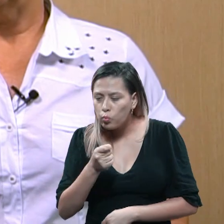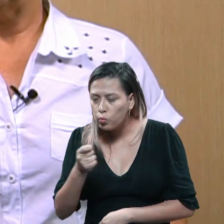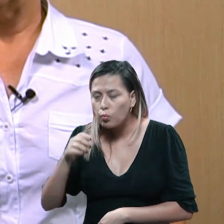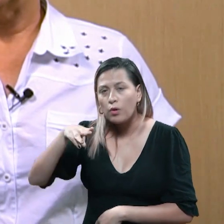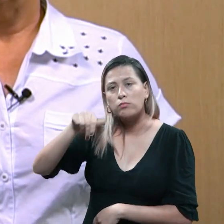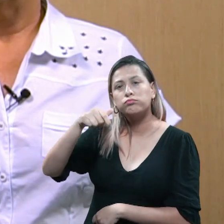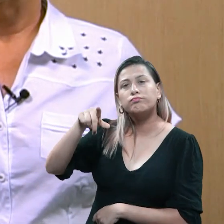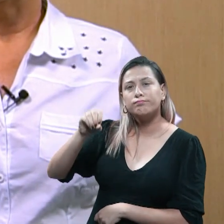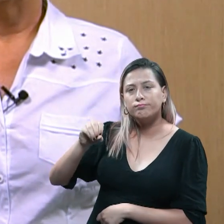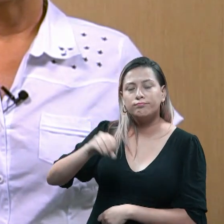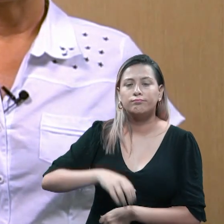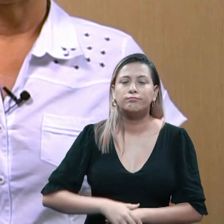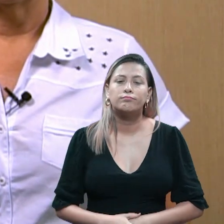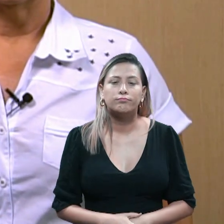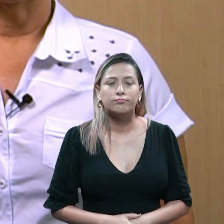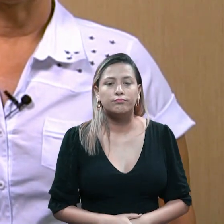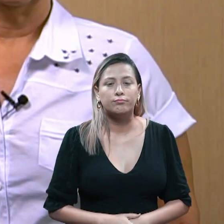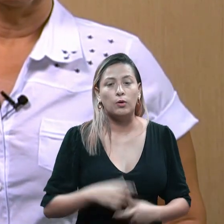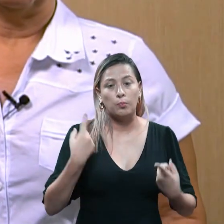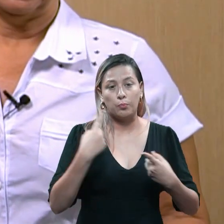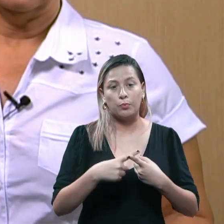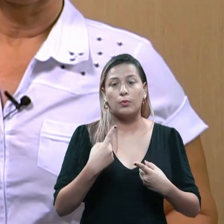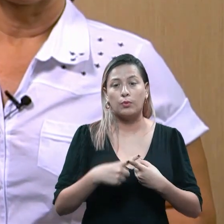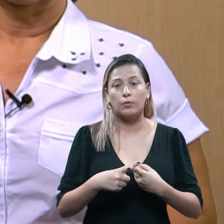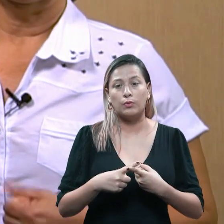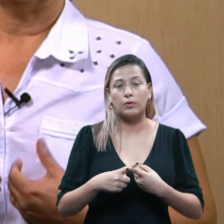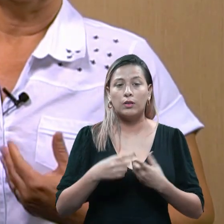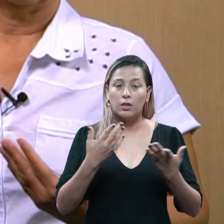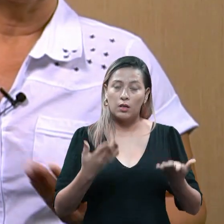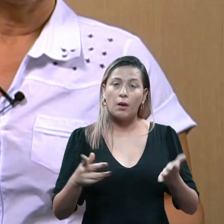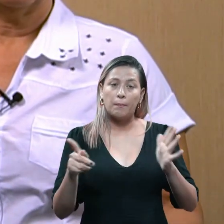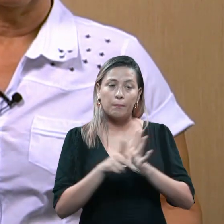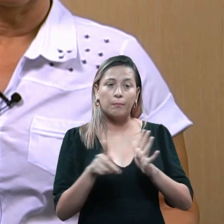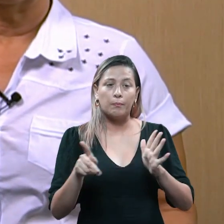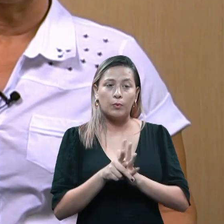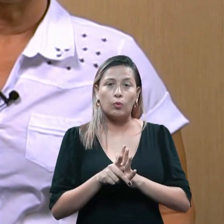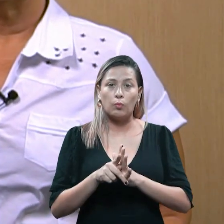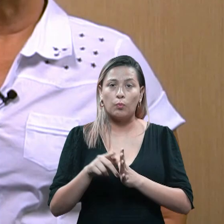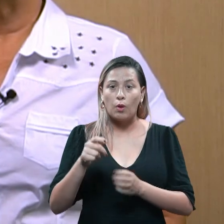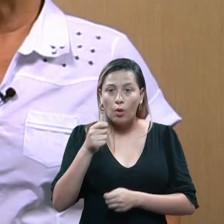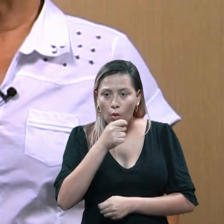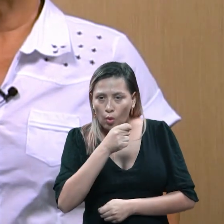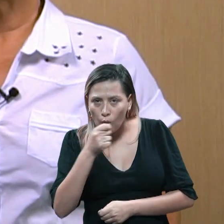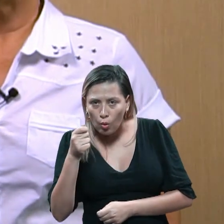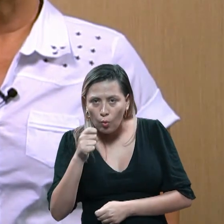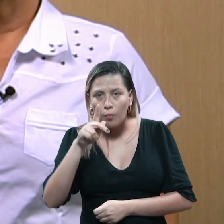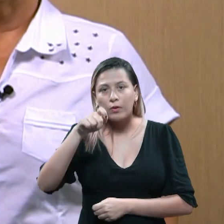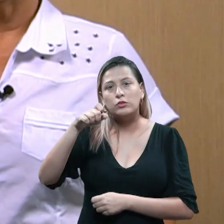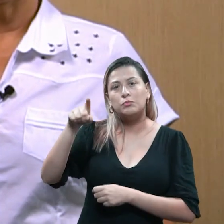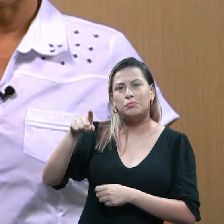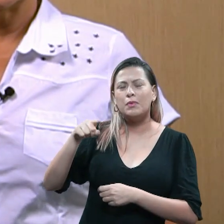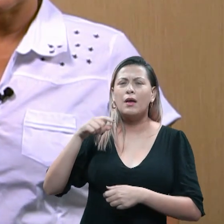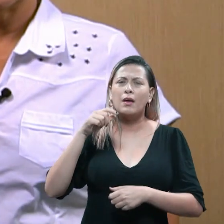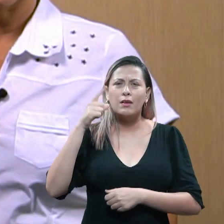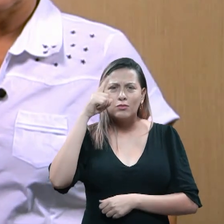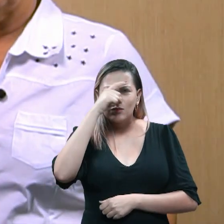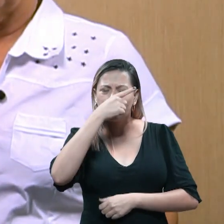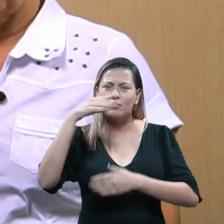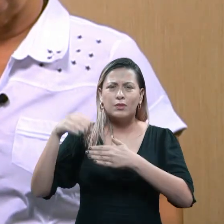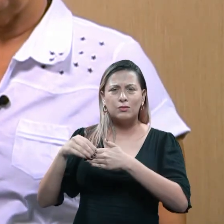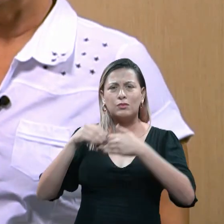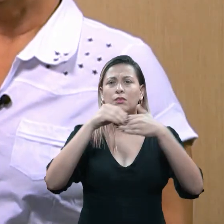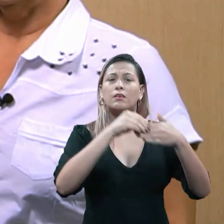a lupa de pé, ela vai ficar muito difícil de transportar, mas todas elas